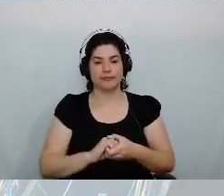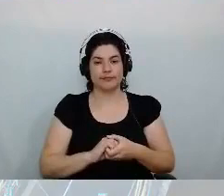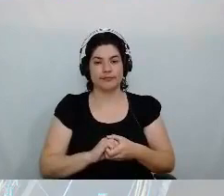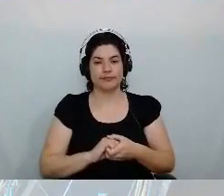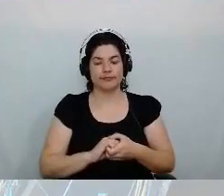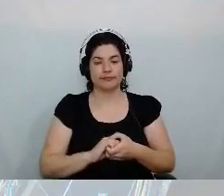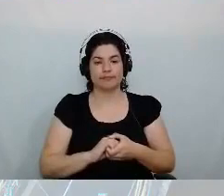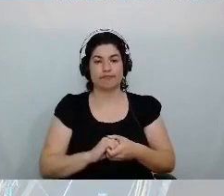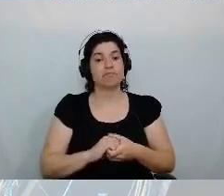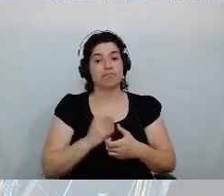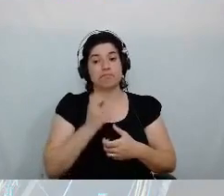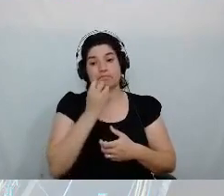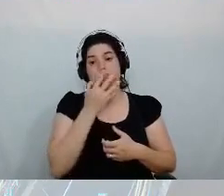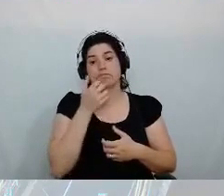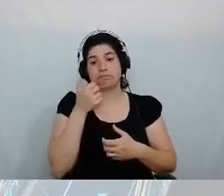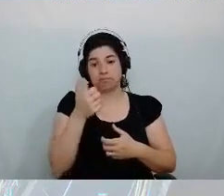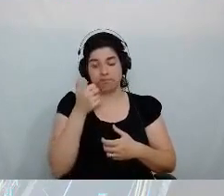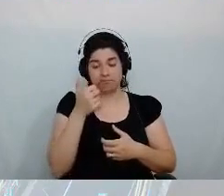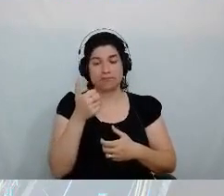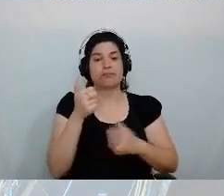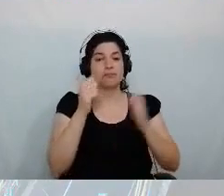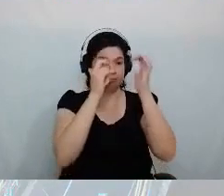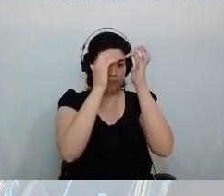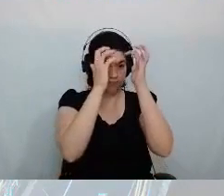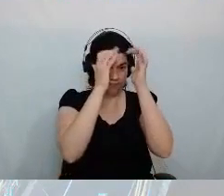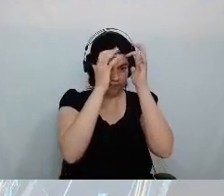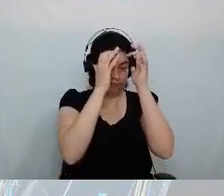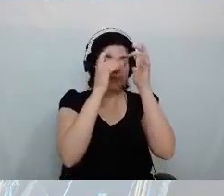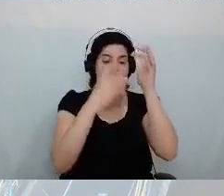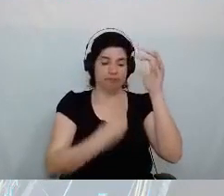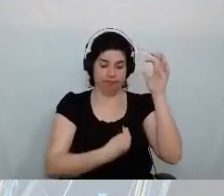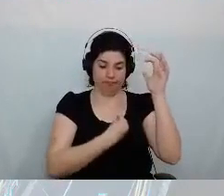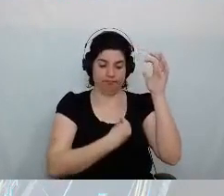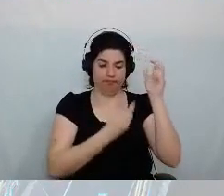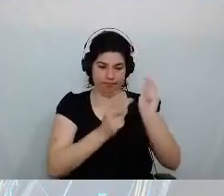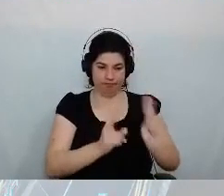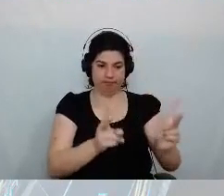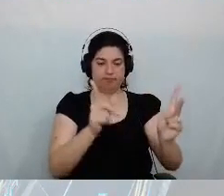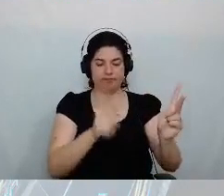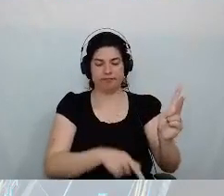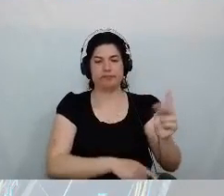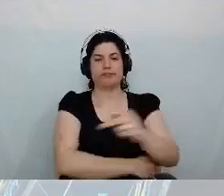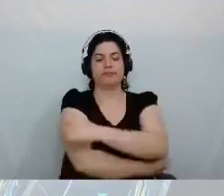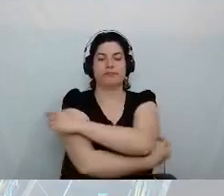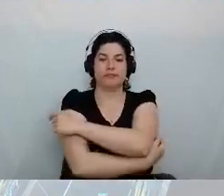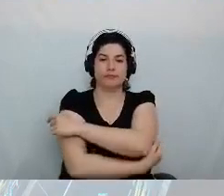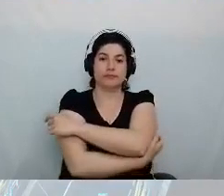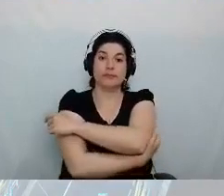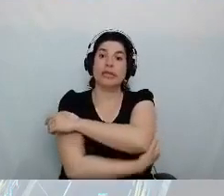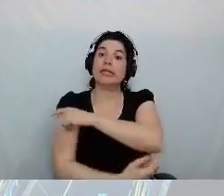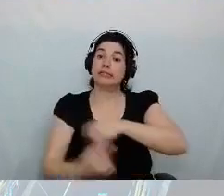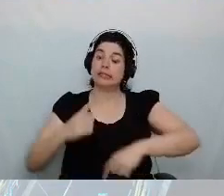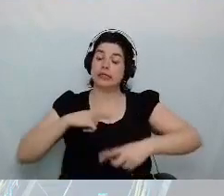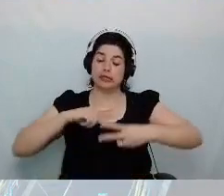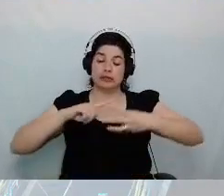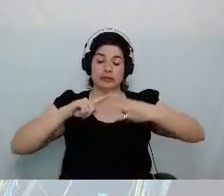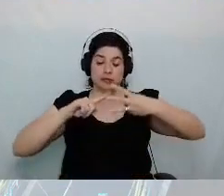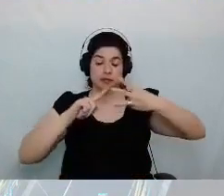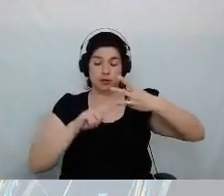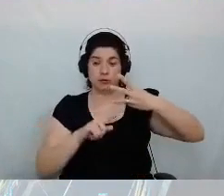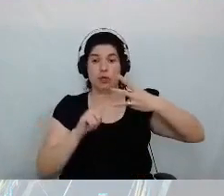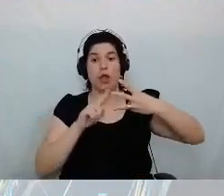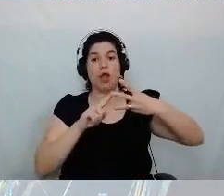Bom, beleza. Falamos do cérebro de sobrevivência, o cérebro réptil. Sobram 2. Eram 3, certo? Um deles a